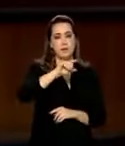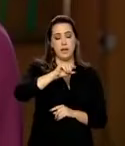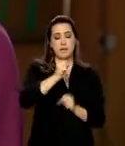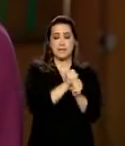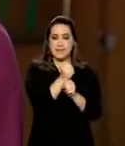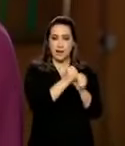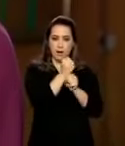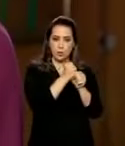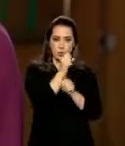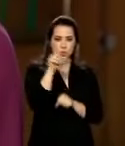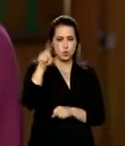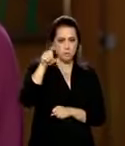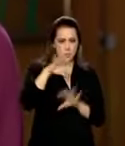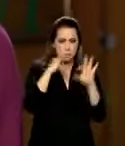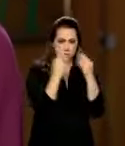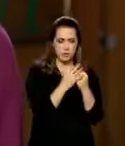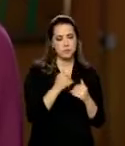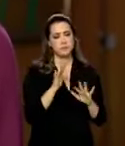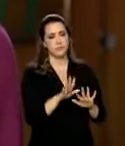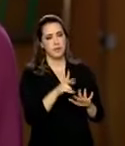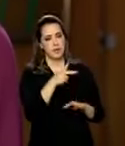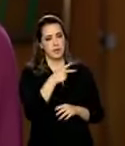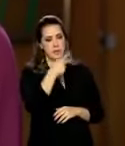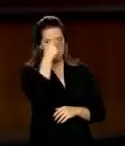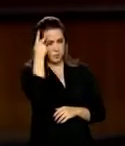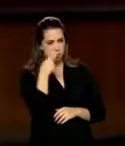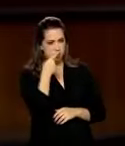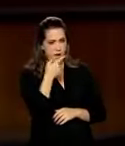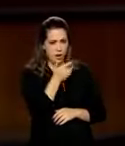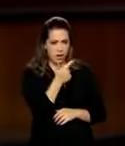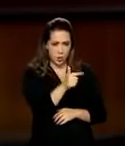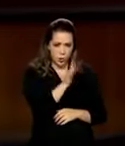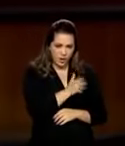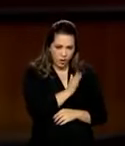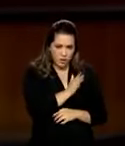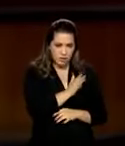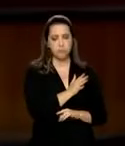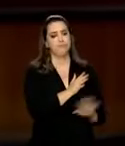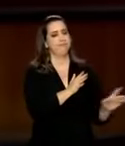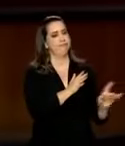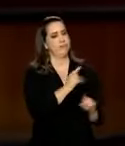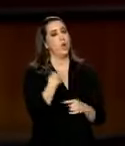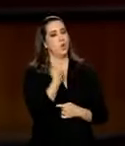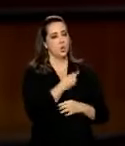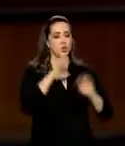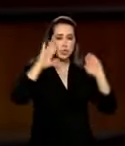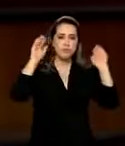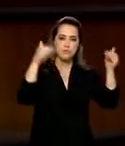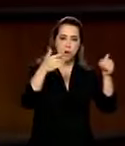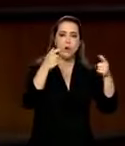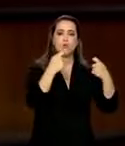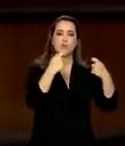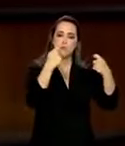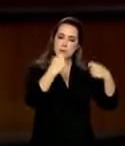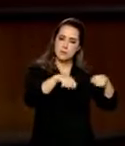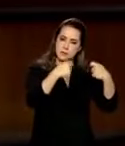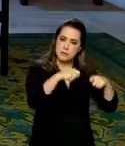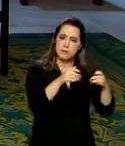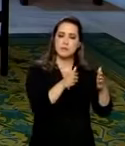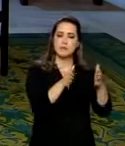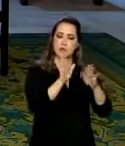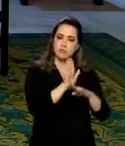Então, o governo, ao contrário do que falo, né, que a gente não tem coração, a gente tem um olhar muito específico e voltado para os mais necessitados.